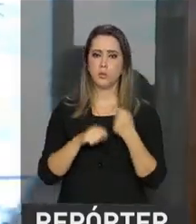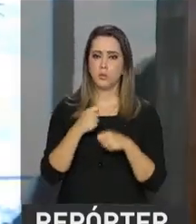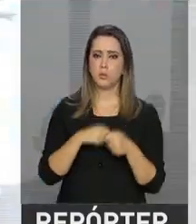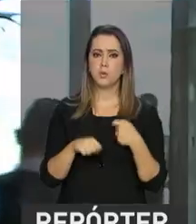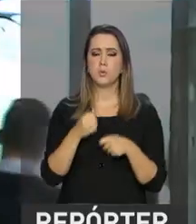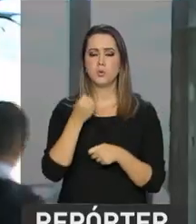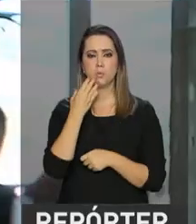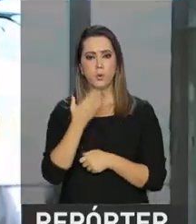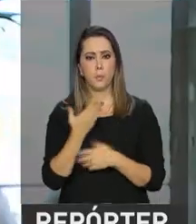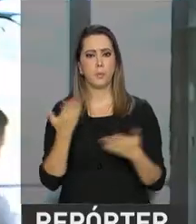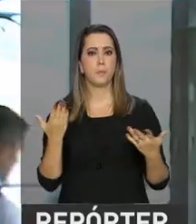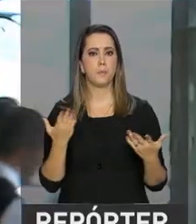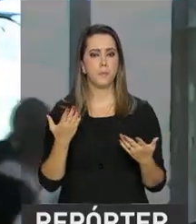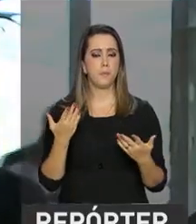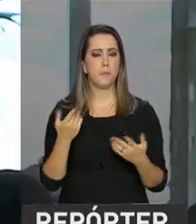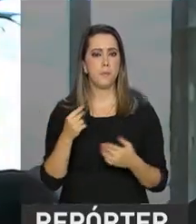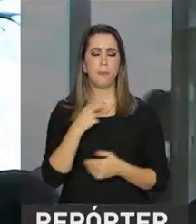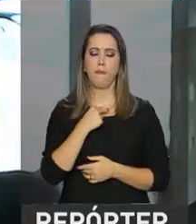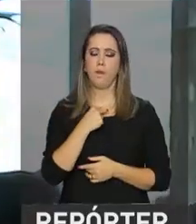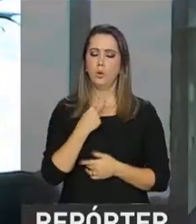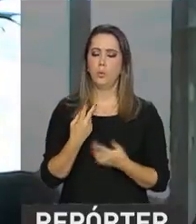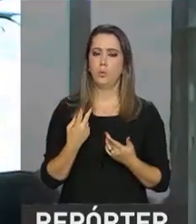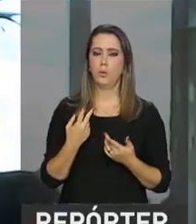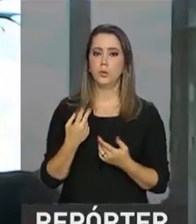economicamente o país. Desde que não sejam feridas